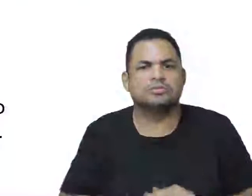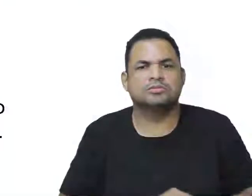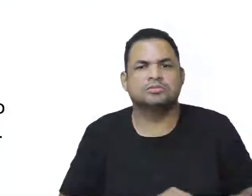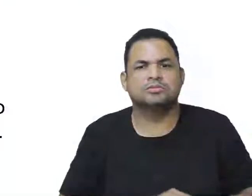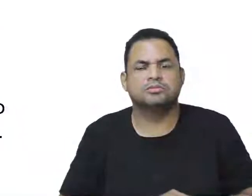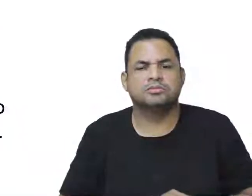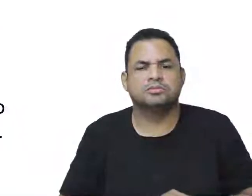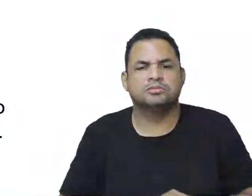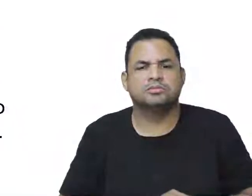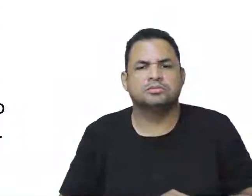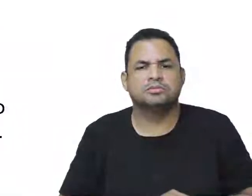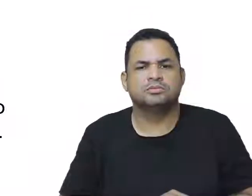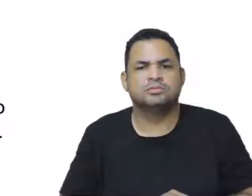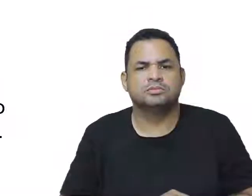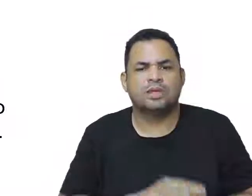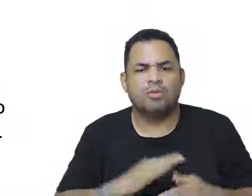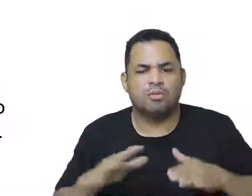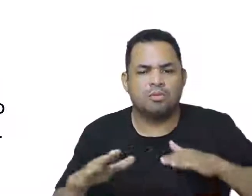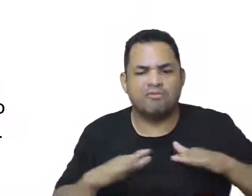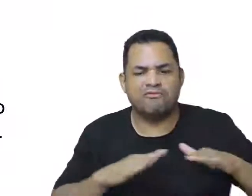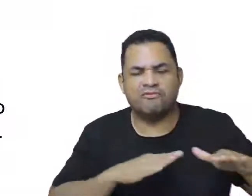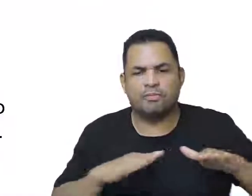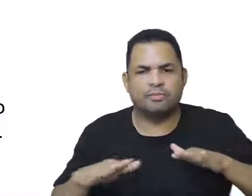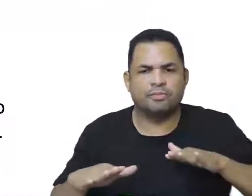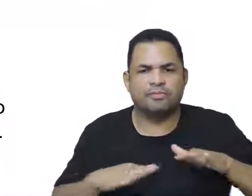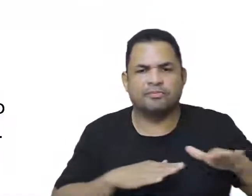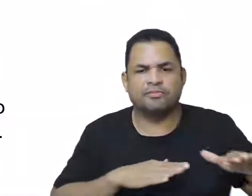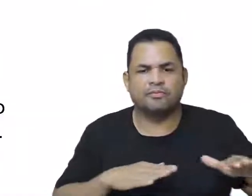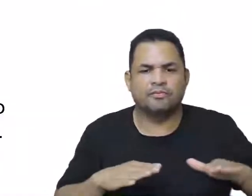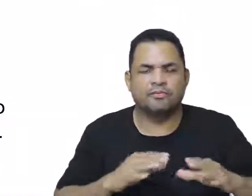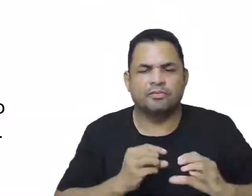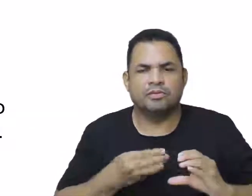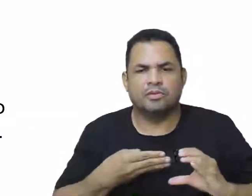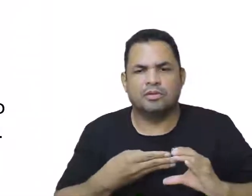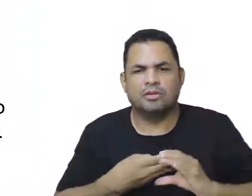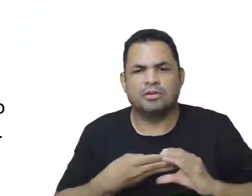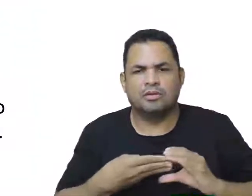se fosse o balanço delas vai fazendo com que essa célula